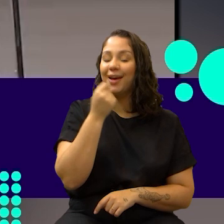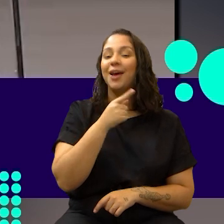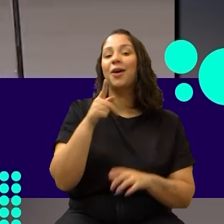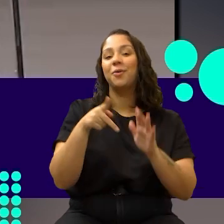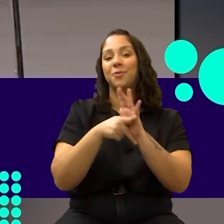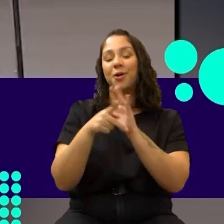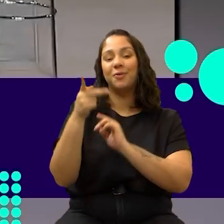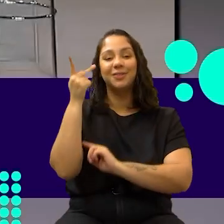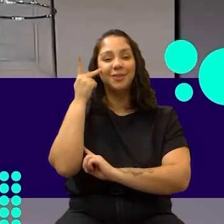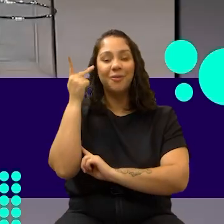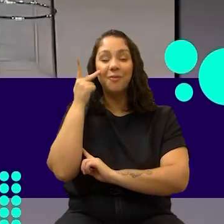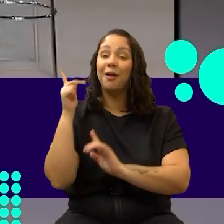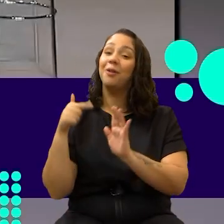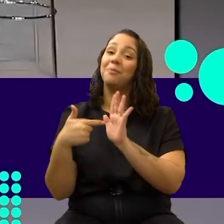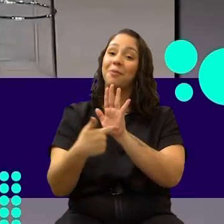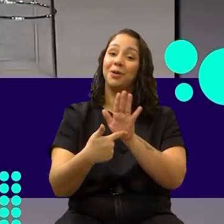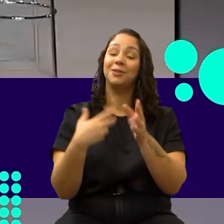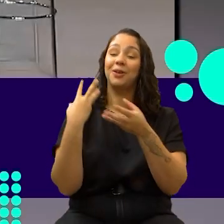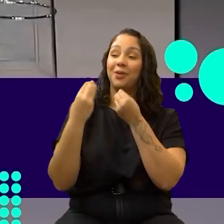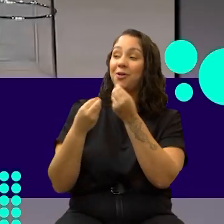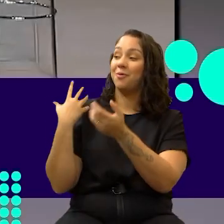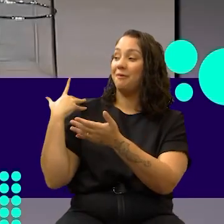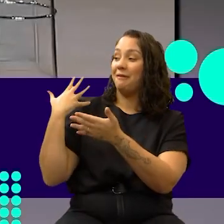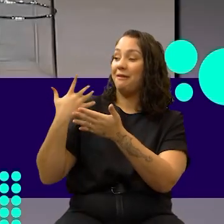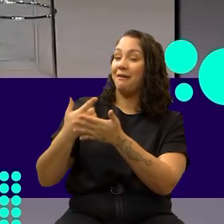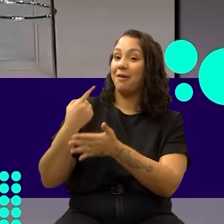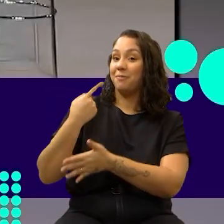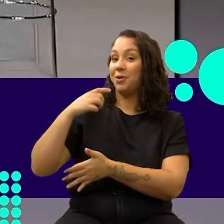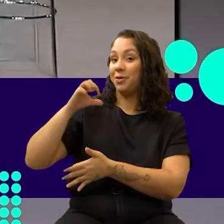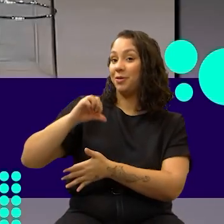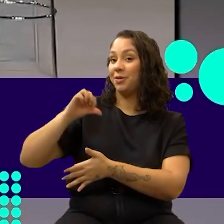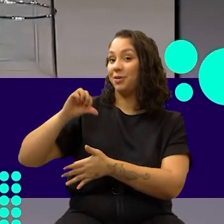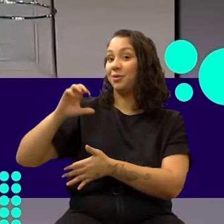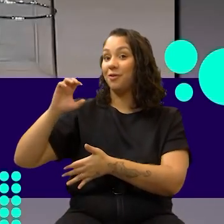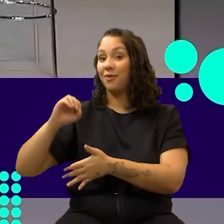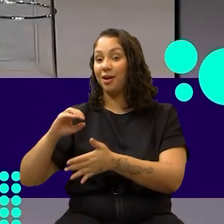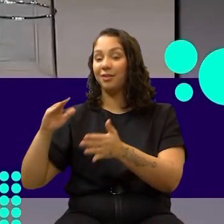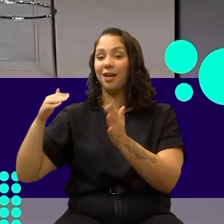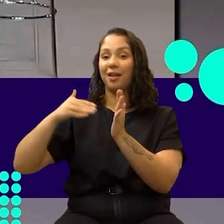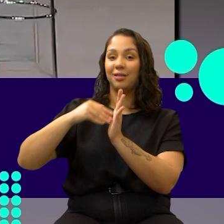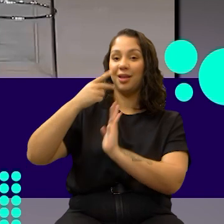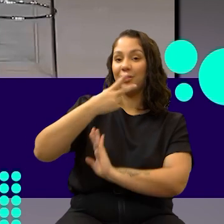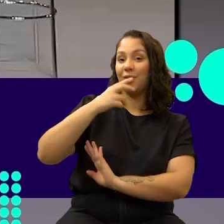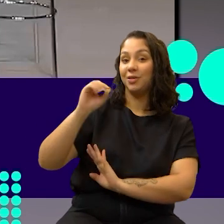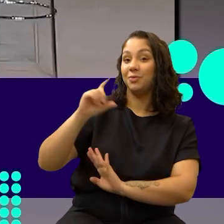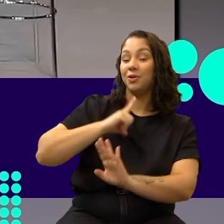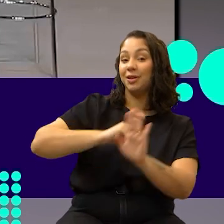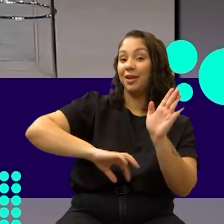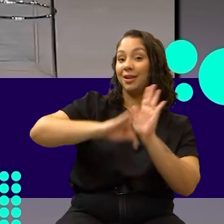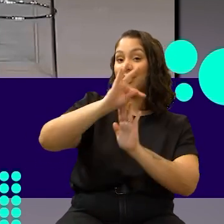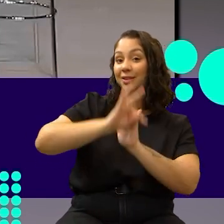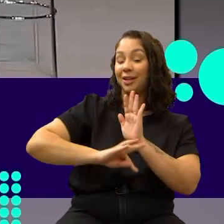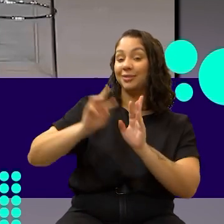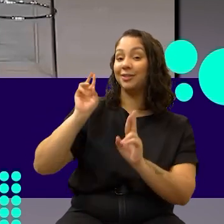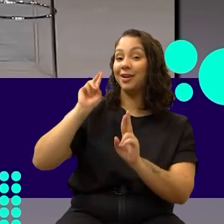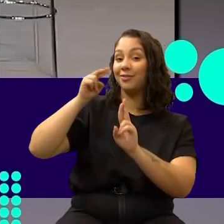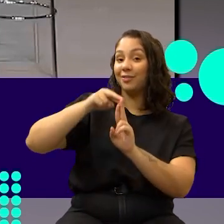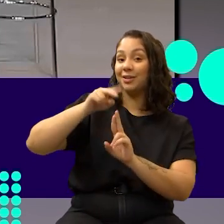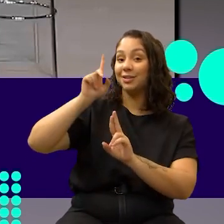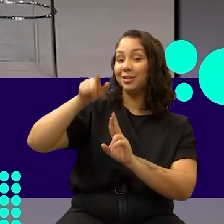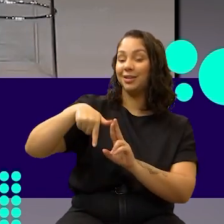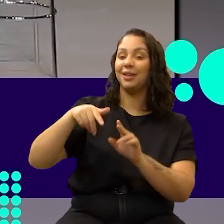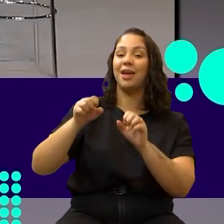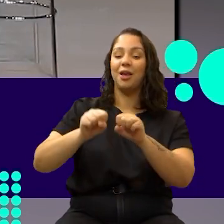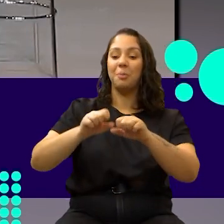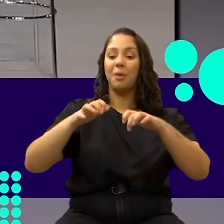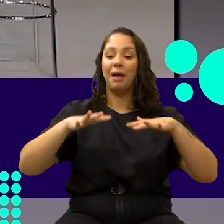Nele, o comediante capixaba radicado em São Paulo retrata os anos de 1990 a 2000. No texto, utiliza